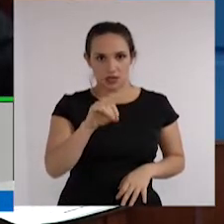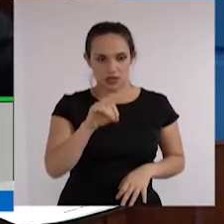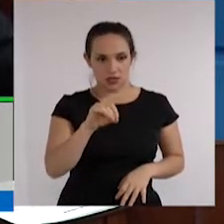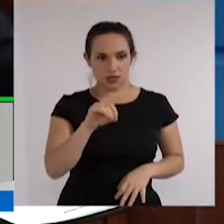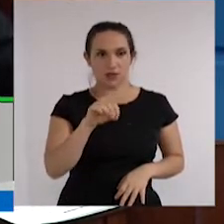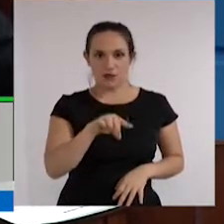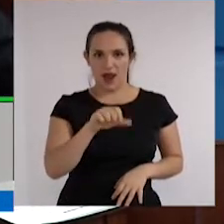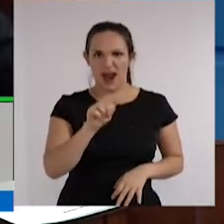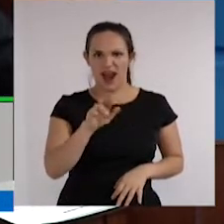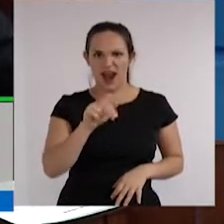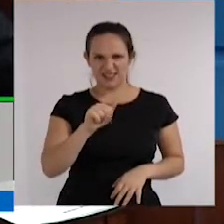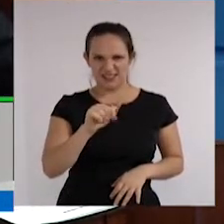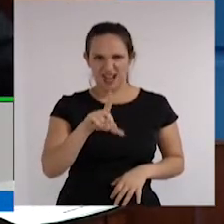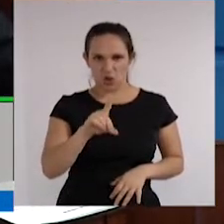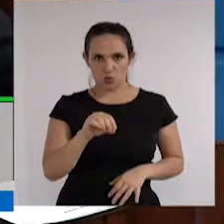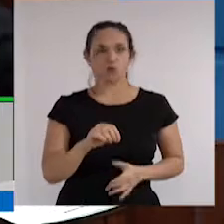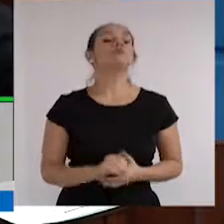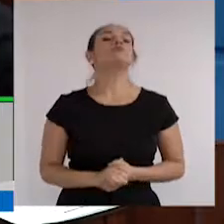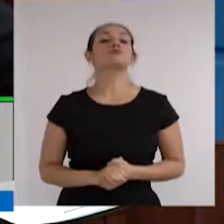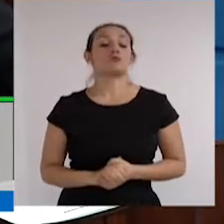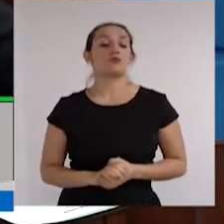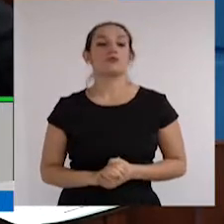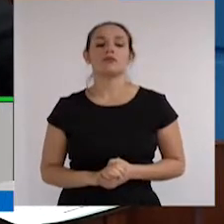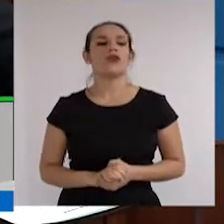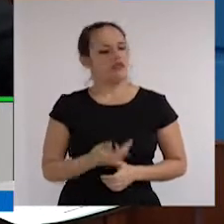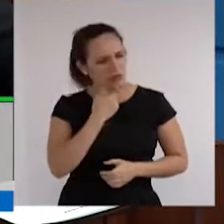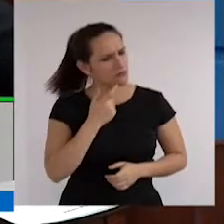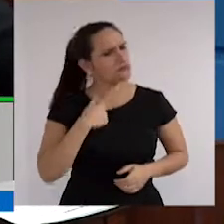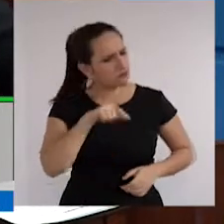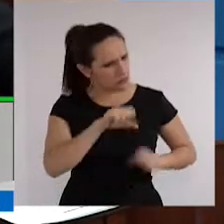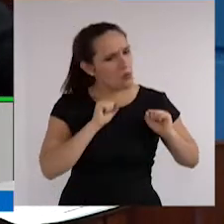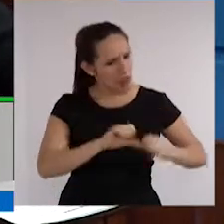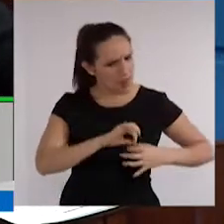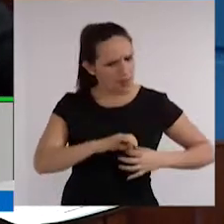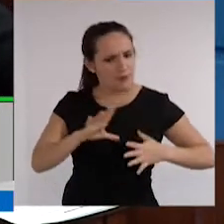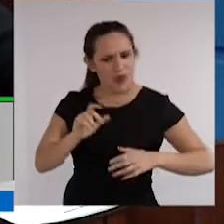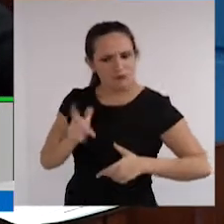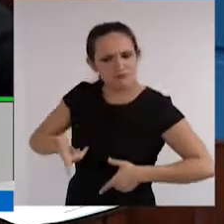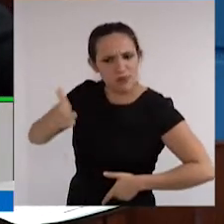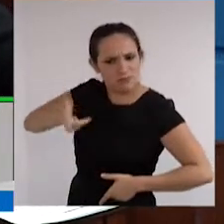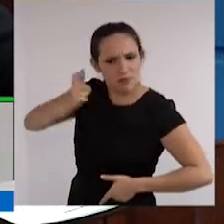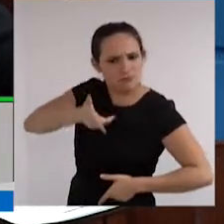a autorizar pessoalmente os assassinatos.